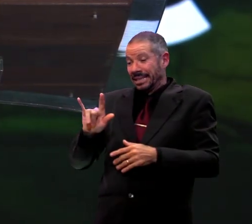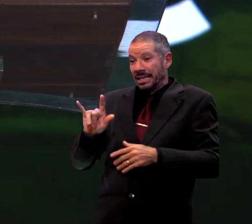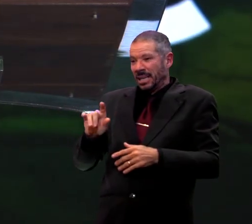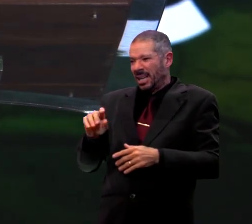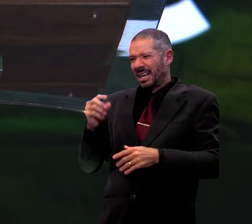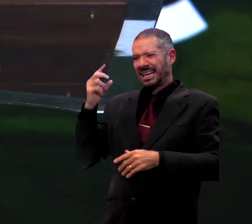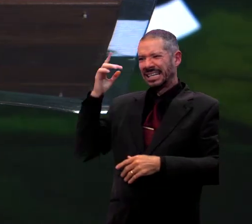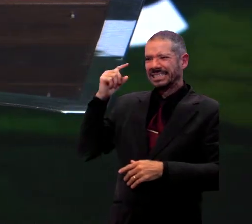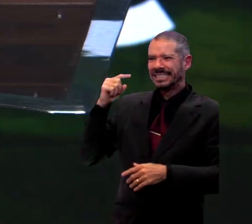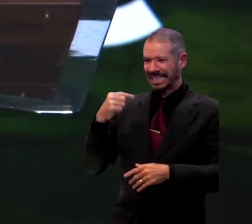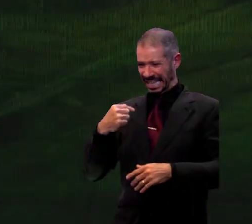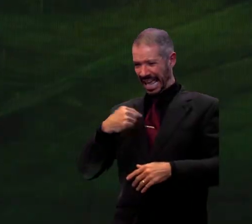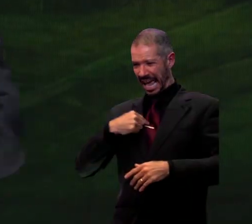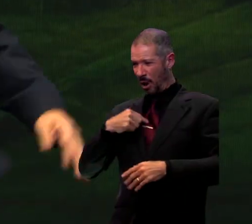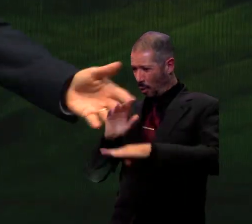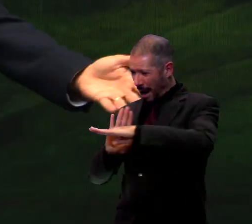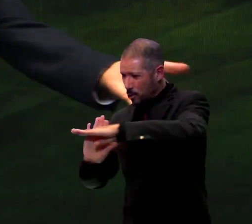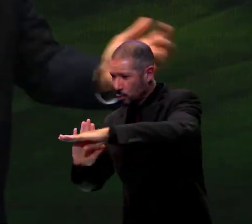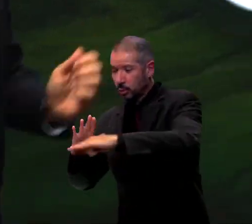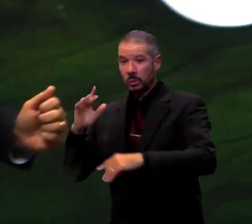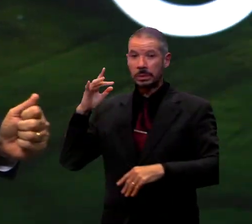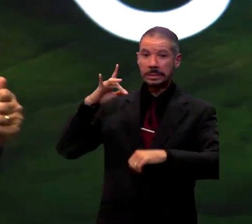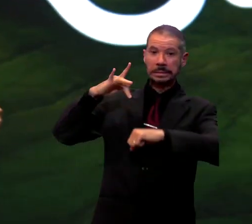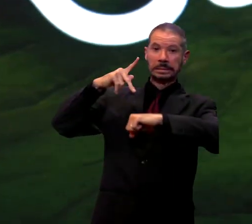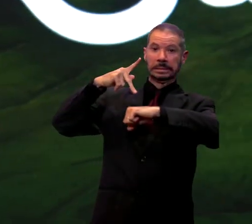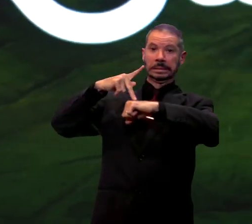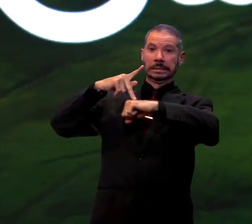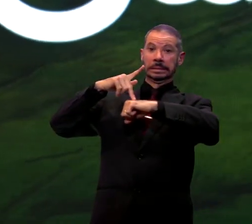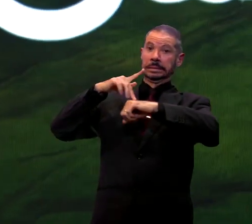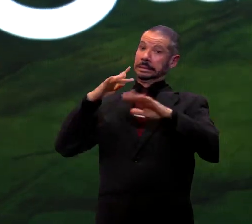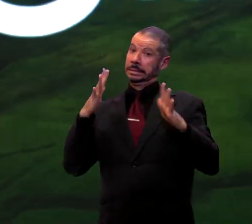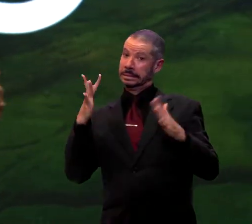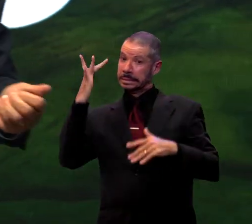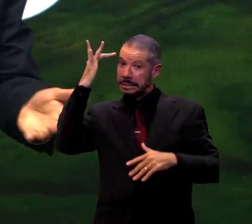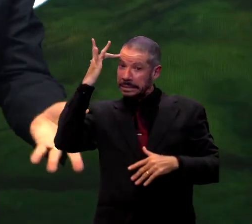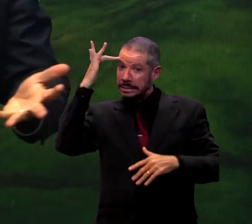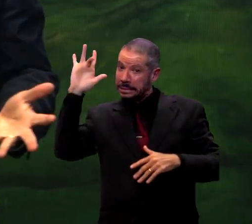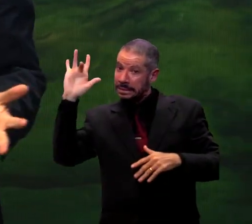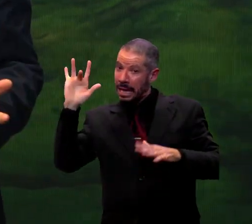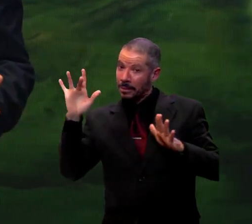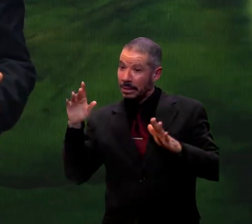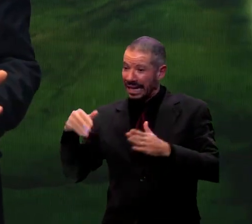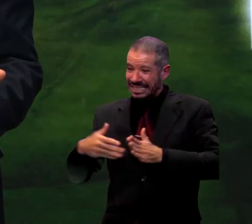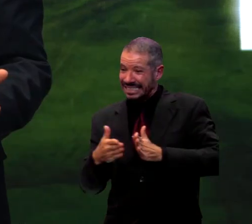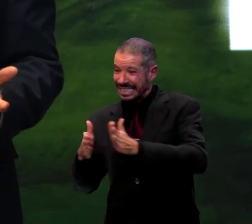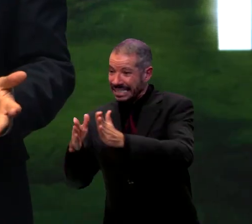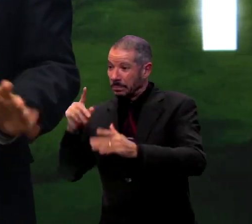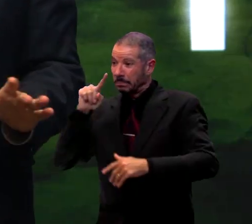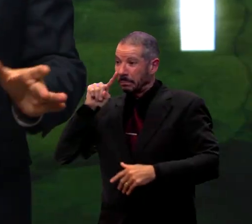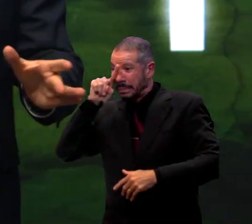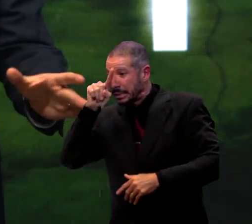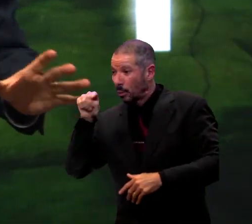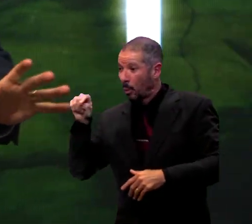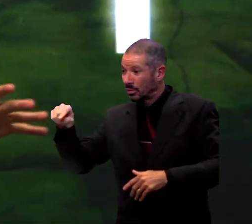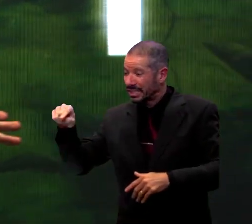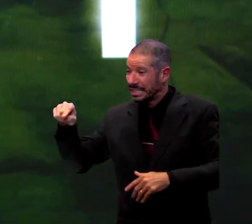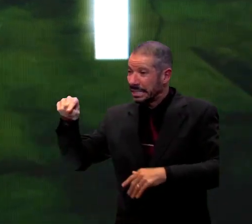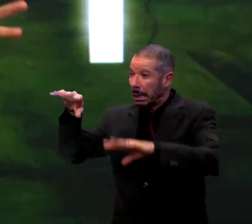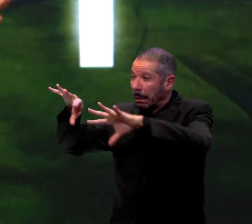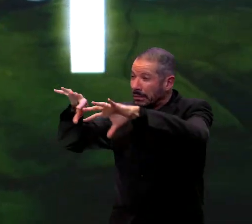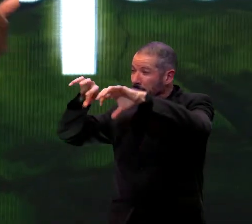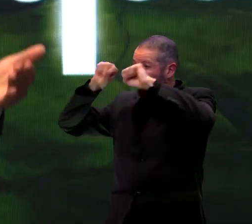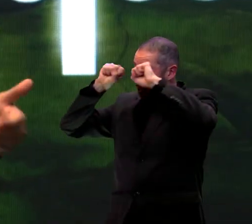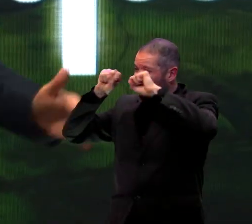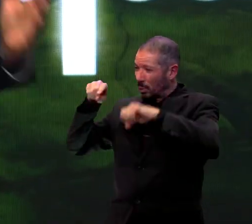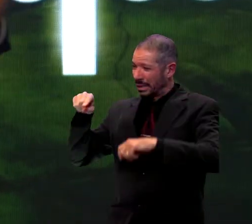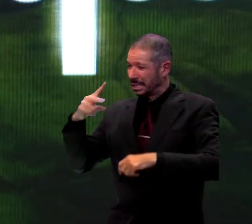que eu ajudo? Esse não é o melhor lugar para ficar, essa estrada é perigosa, sabe, a luz não está boa, eu